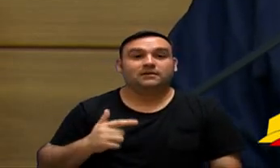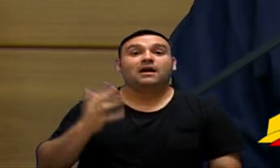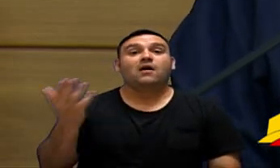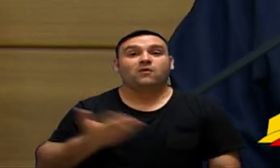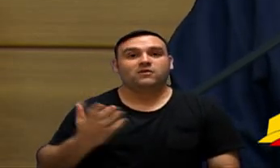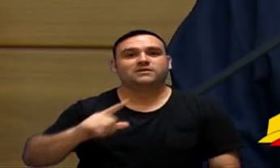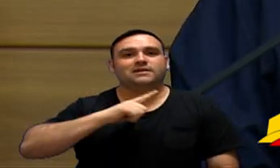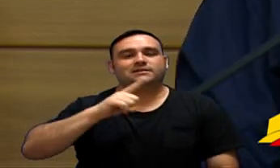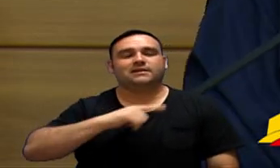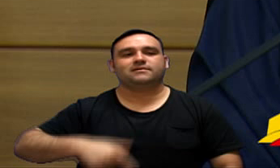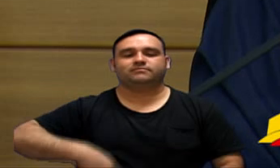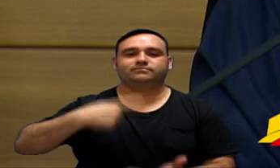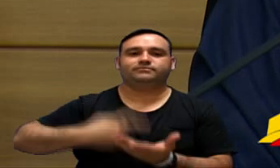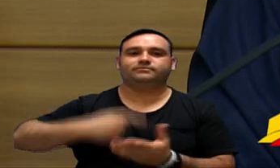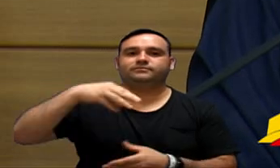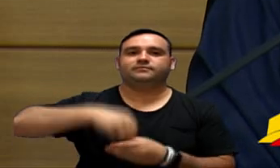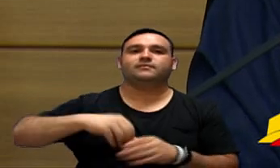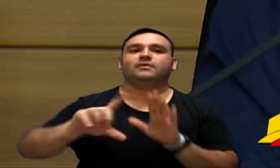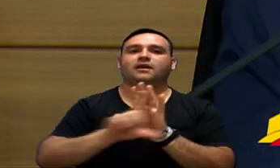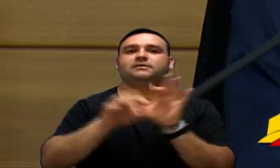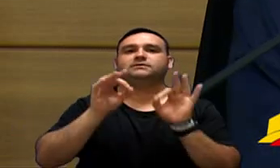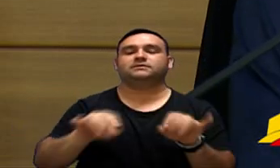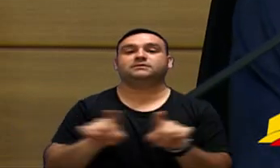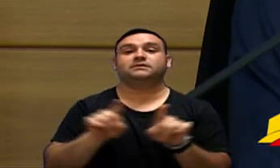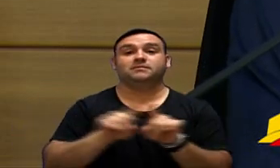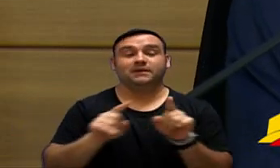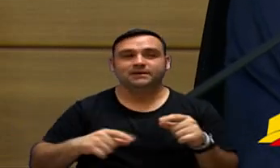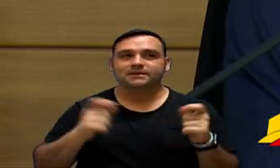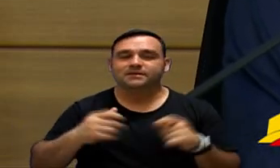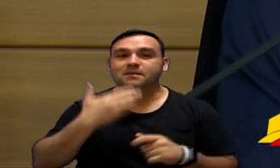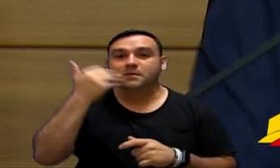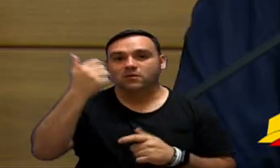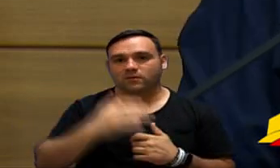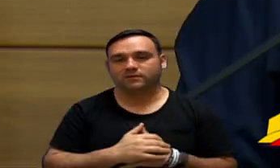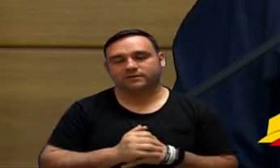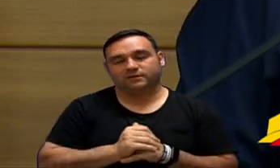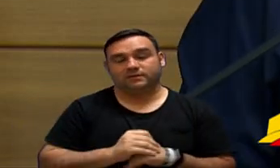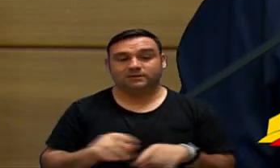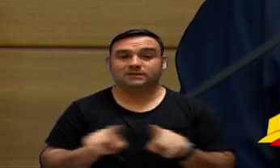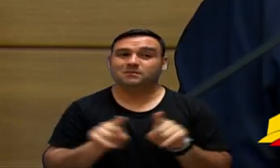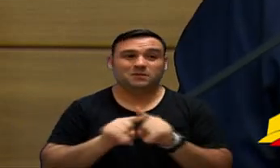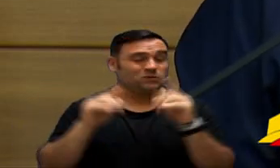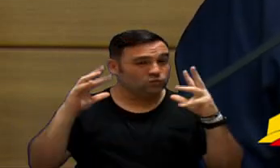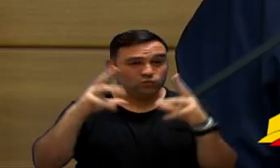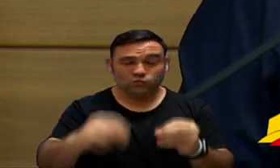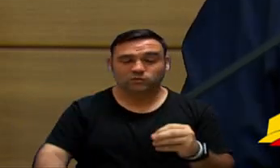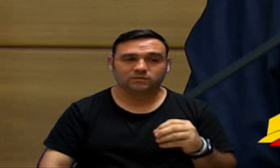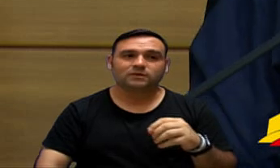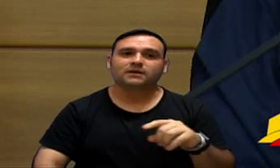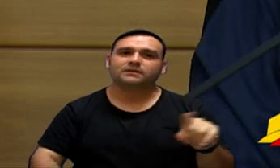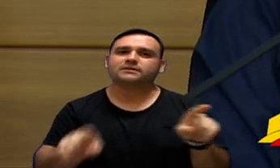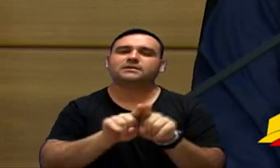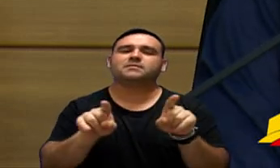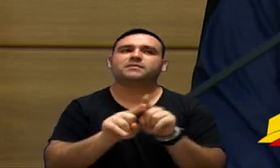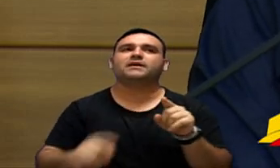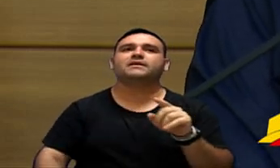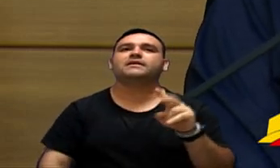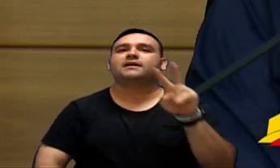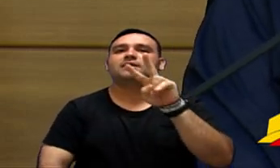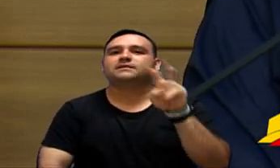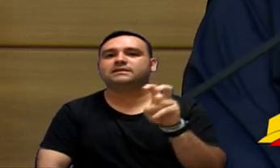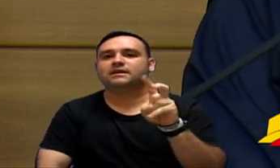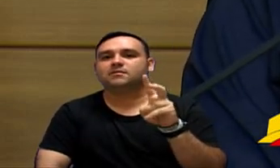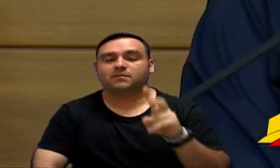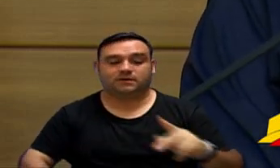que hoje são celebradas dentro da legalidade e trouxe uma condição melhor. E incluindo tudo. Inclusive as